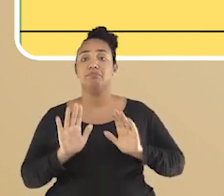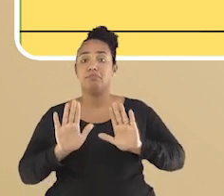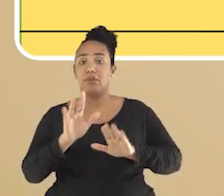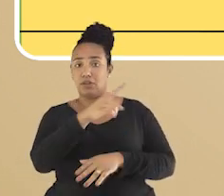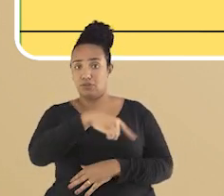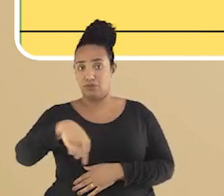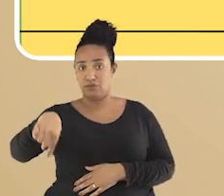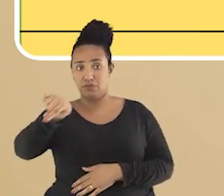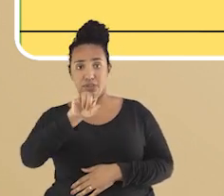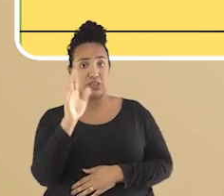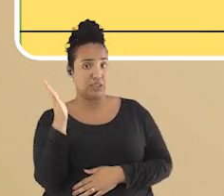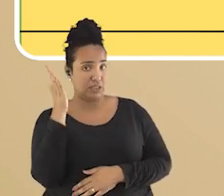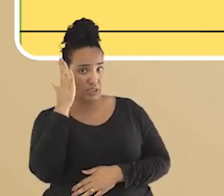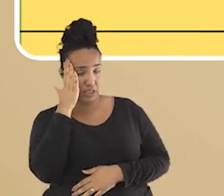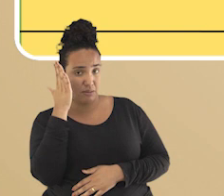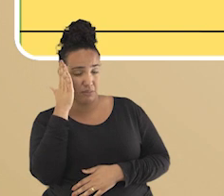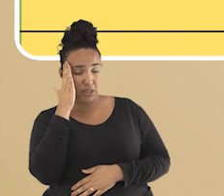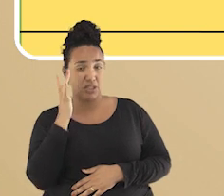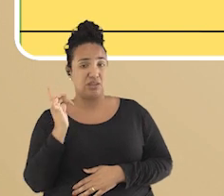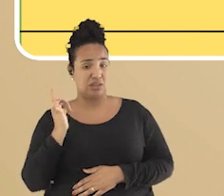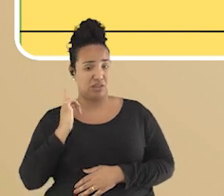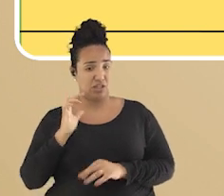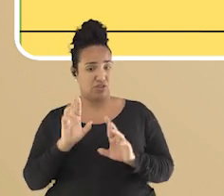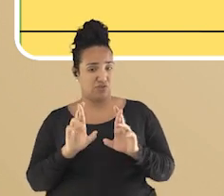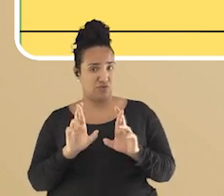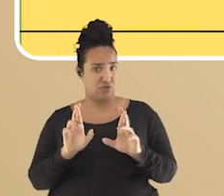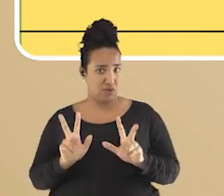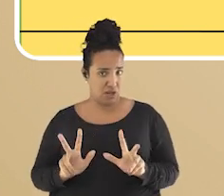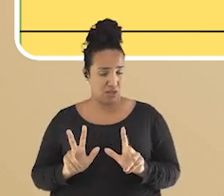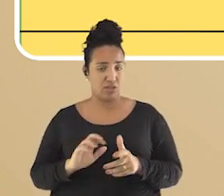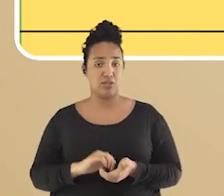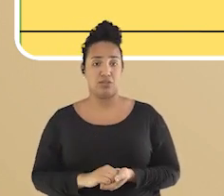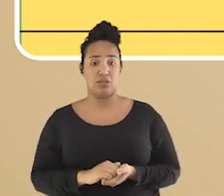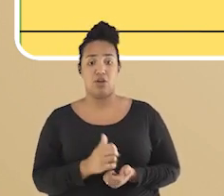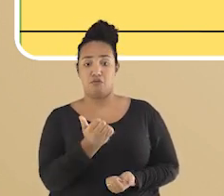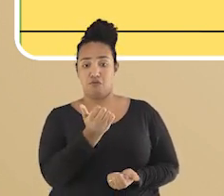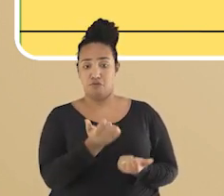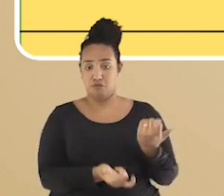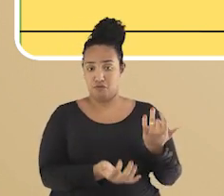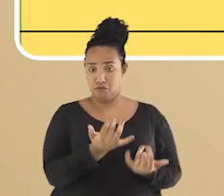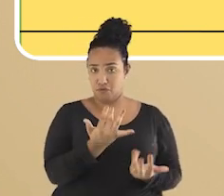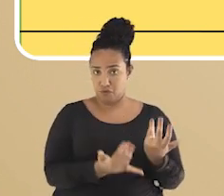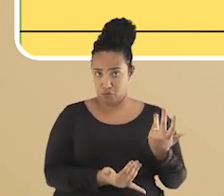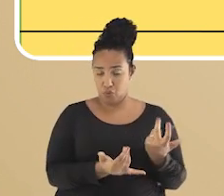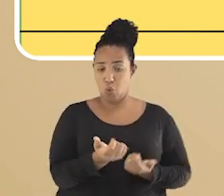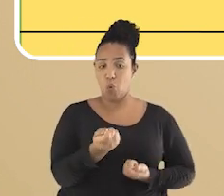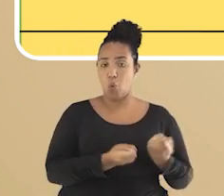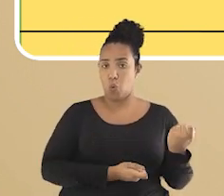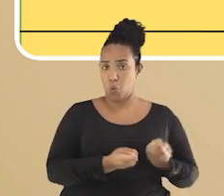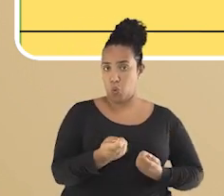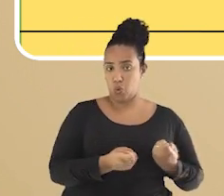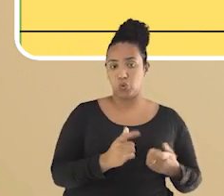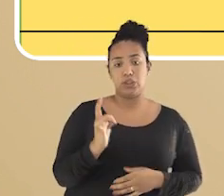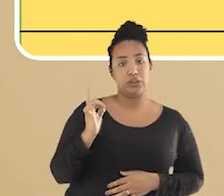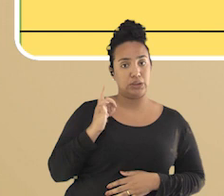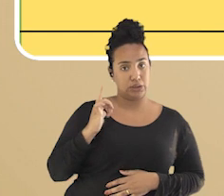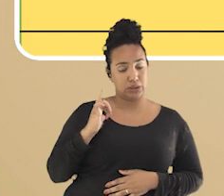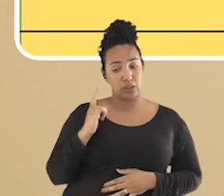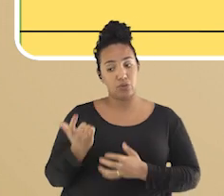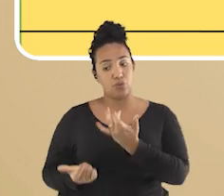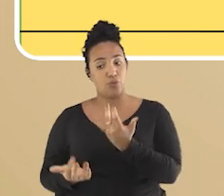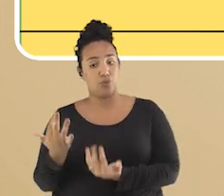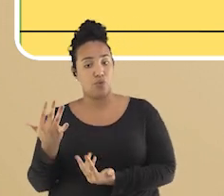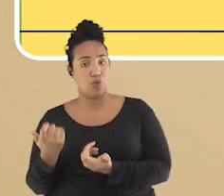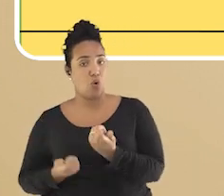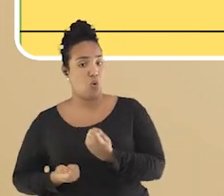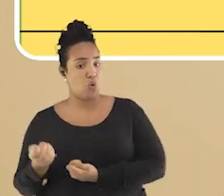você sabia que existe uma diferença entre o fogo controlado e o descontrolado?